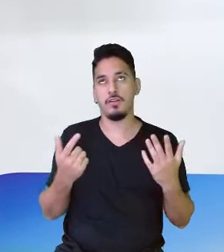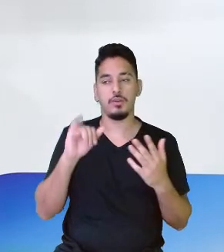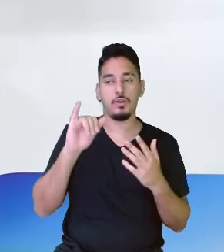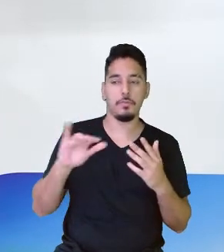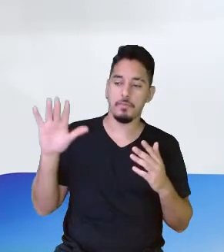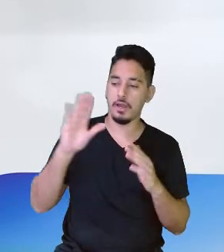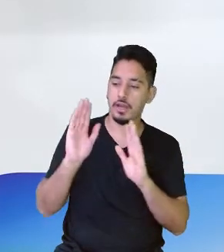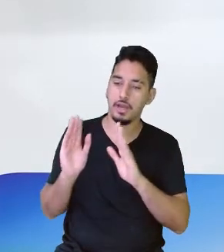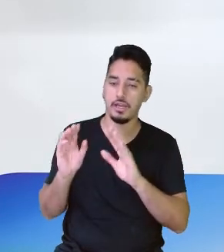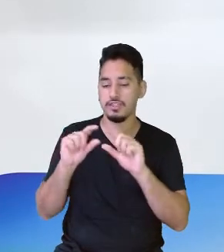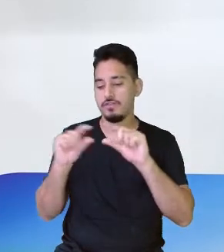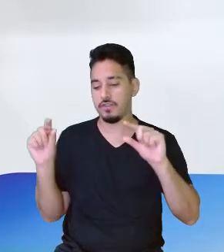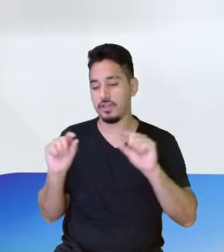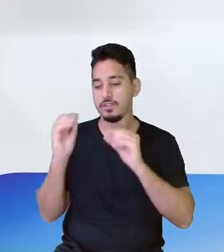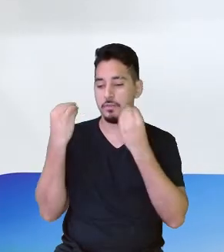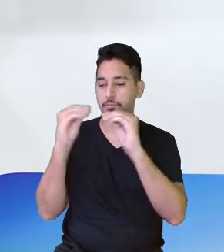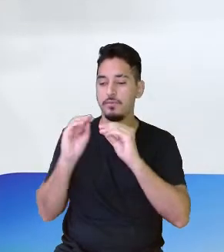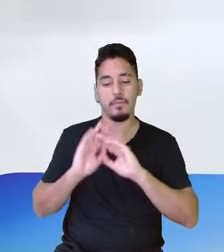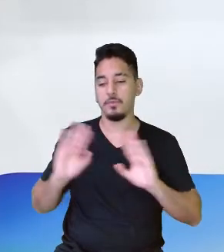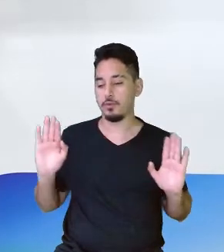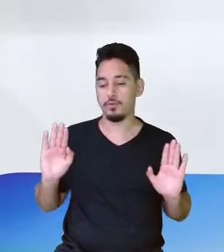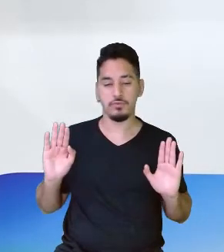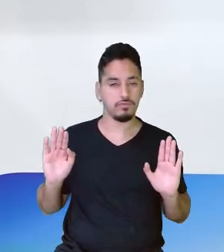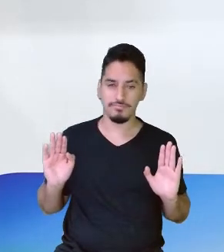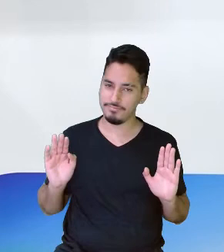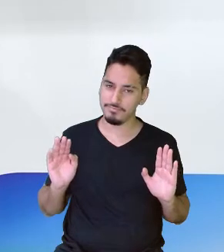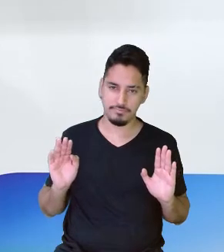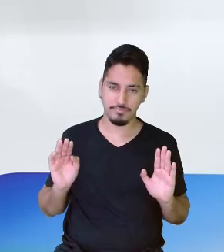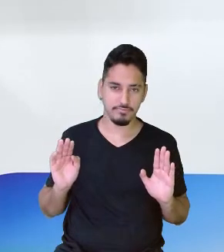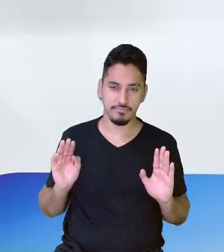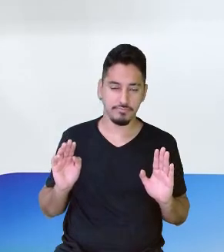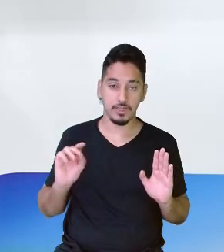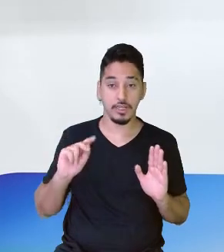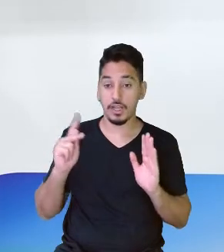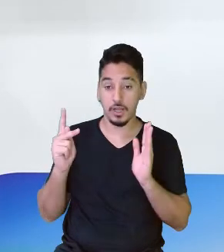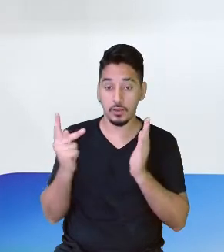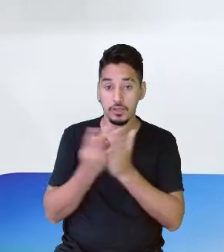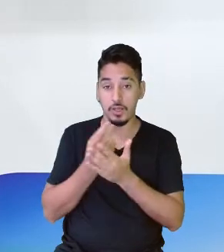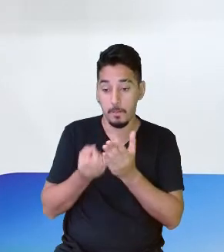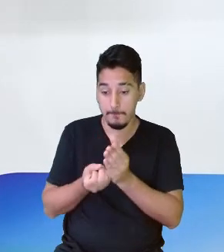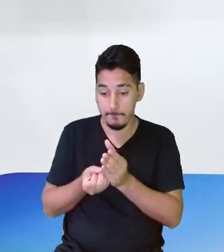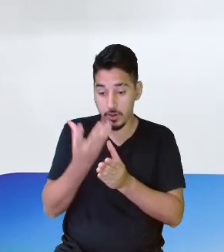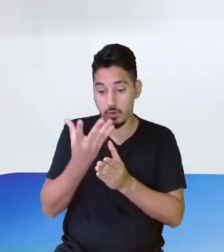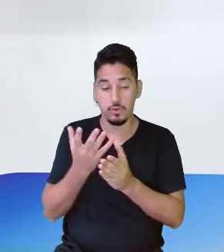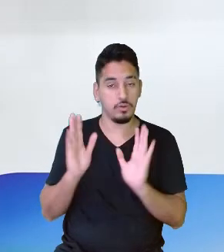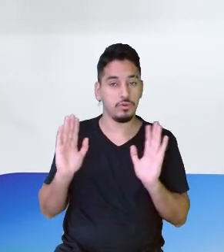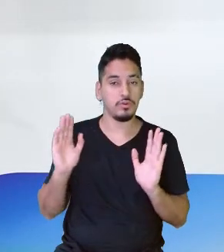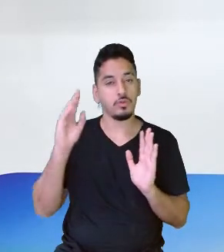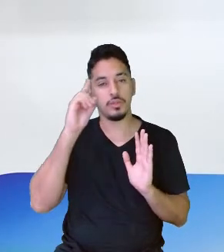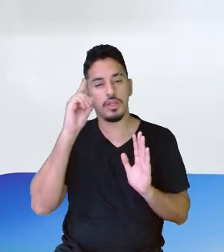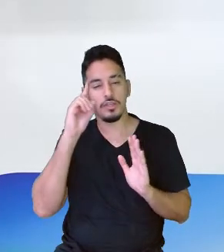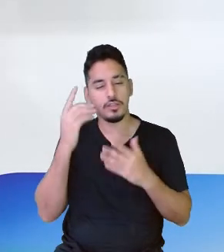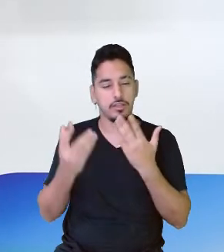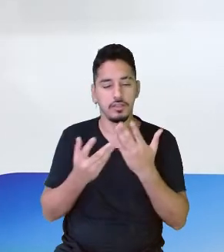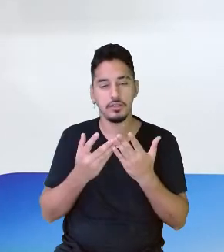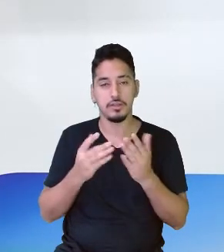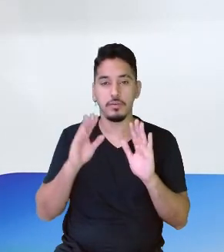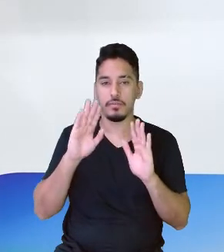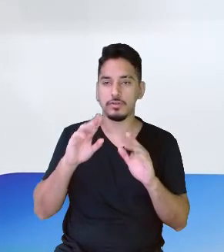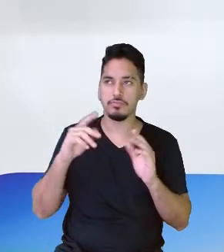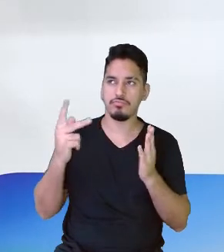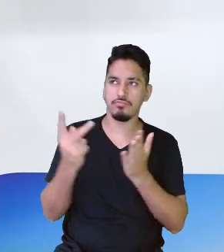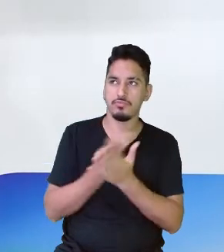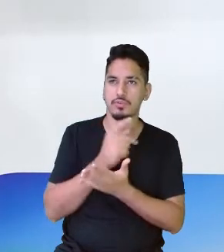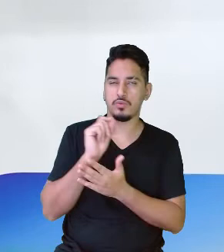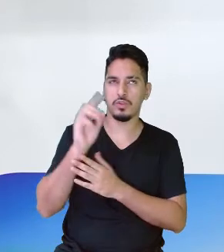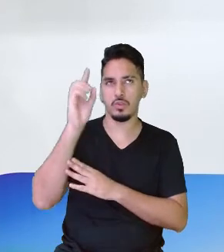imagem, essa frase de efeito, um meme. Não. Ele surge das situações cotidianas. Portanto, para que saia de uma